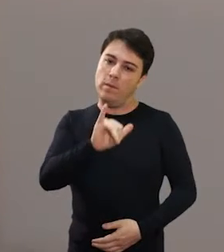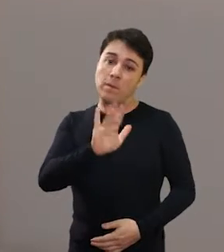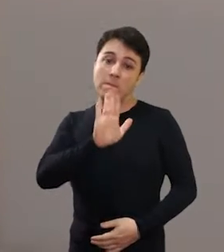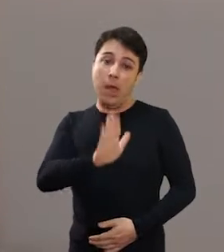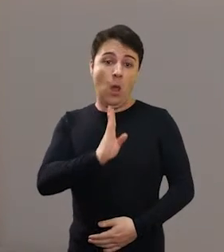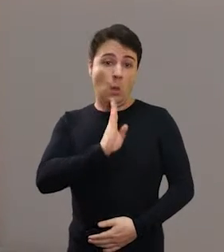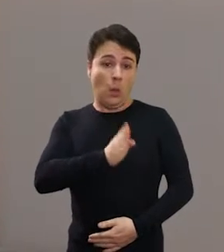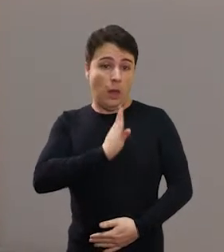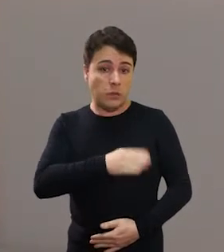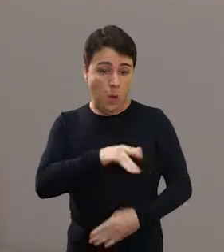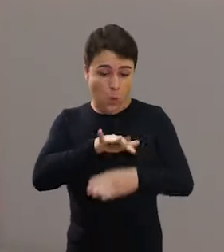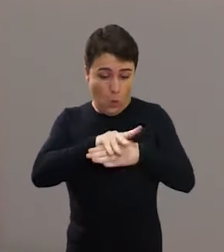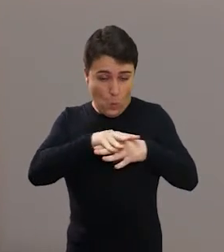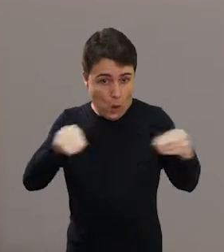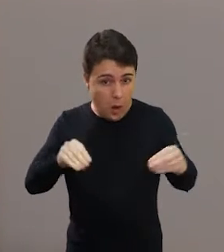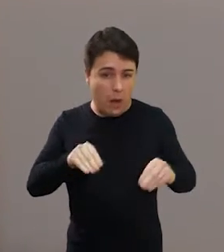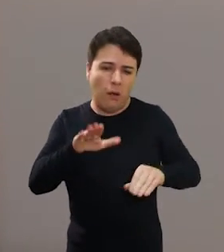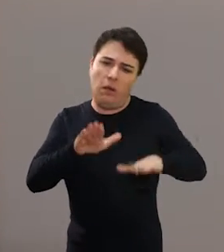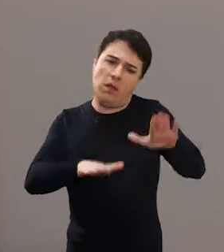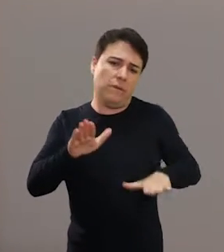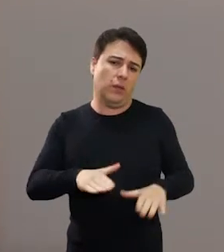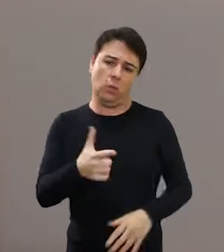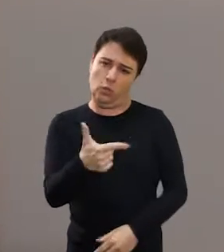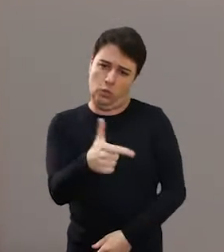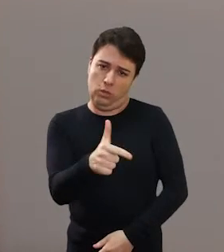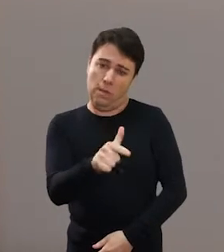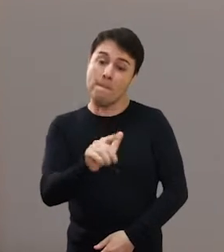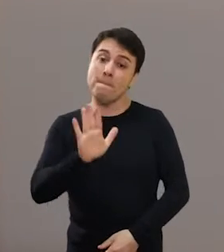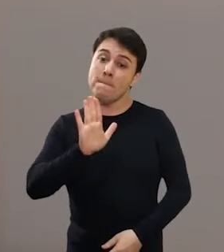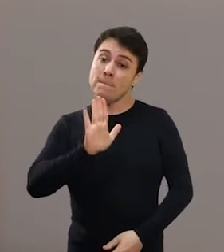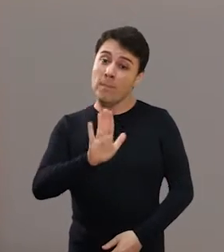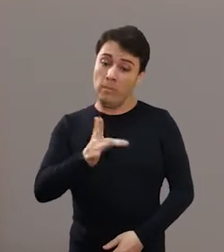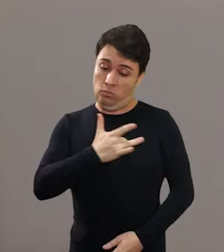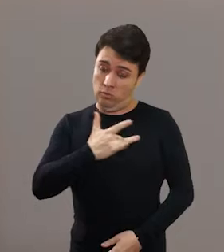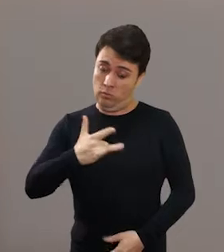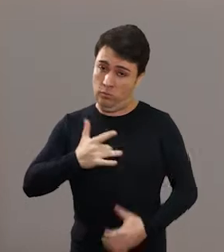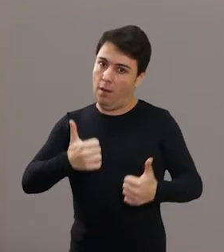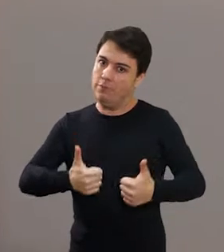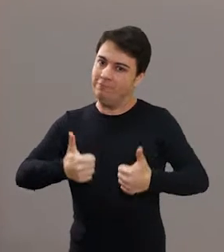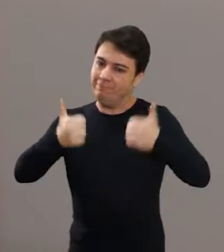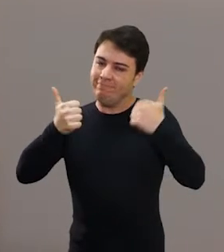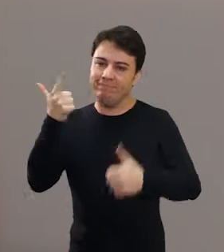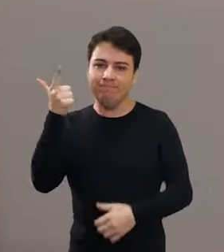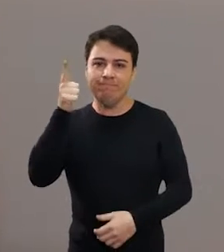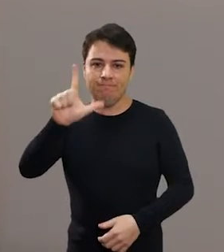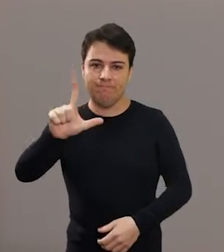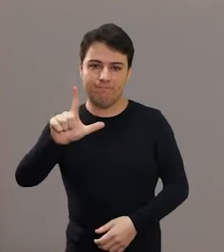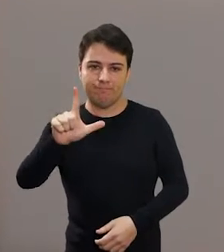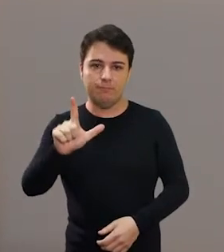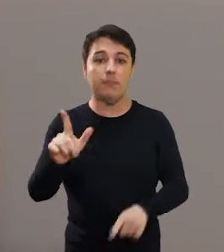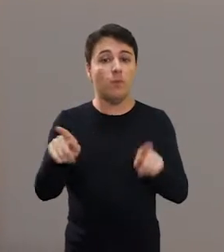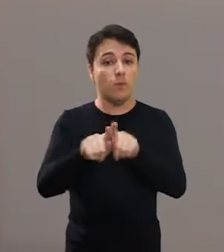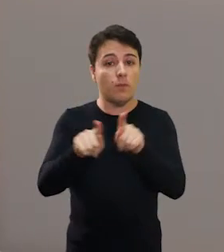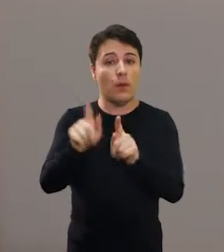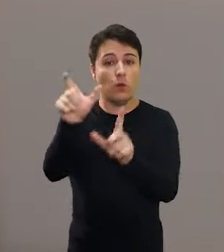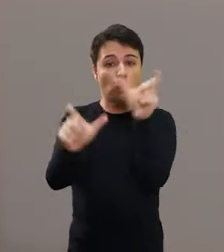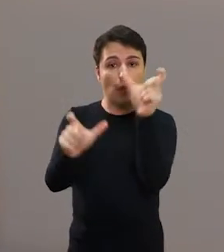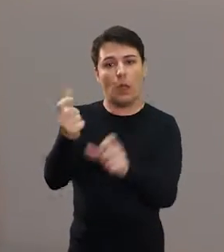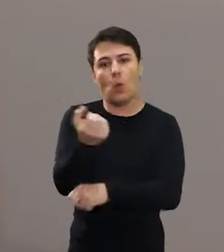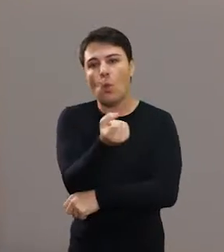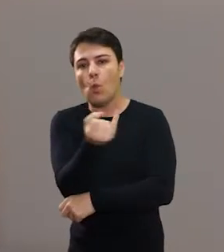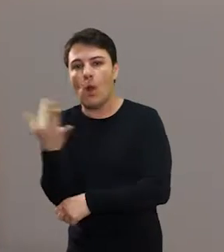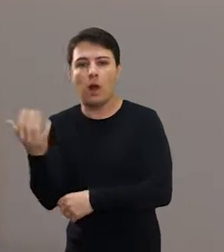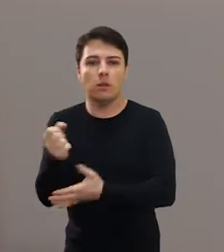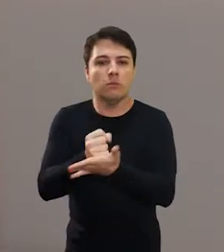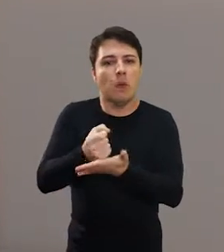clínico com esses exames de maneira seriada. Existem aqueles pacientes que precisam de medicação. E aí é importante dizer que a medicação,